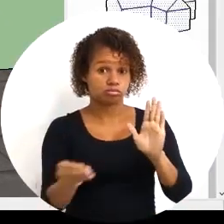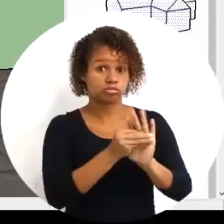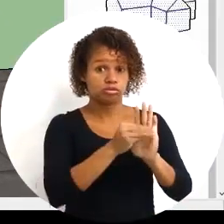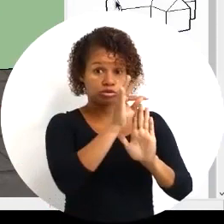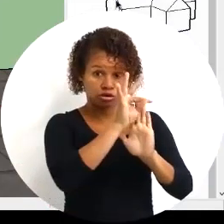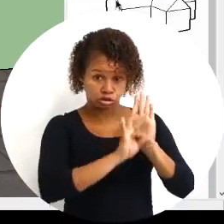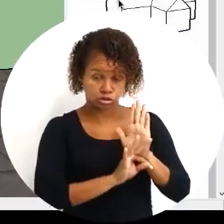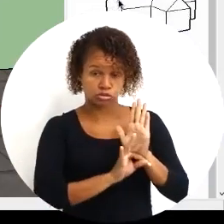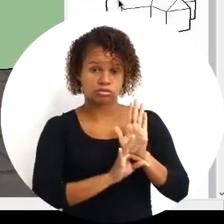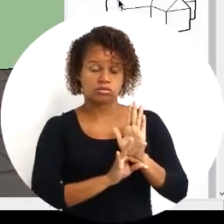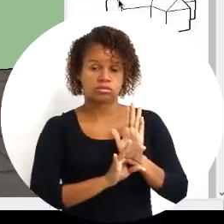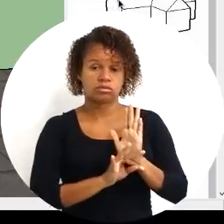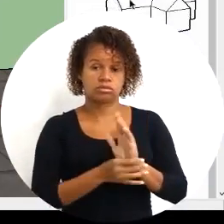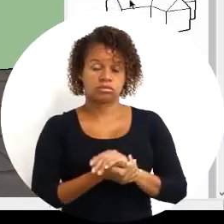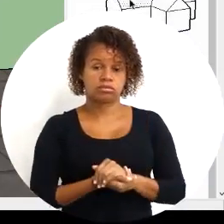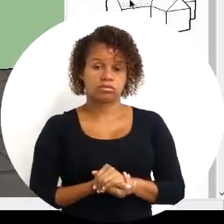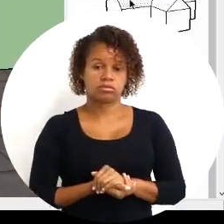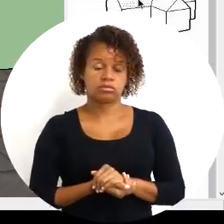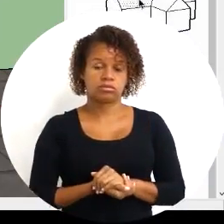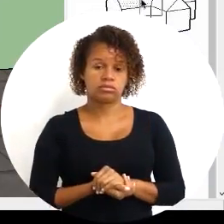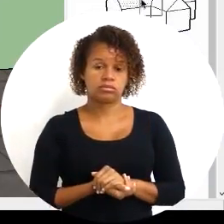Agora que nós aplicamos as texturas,